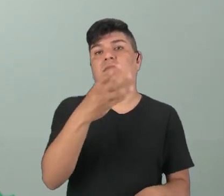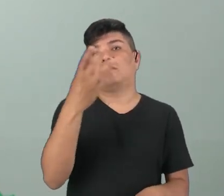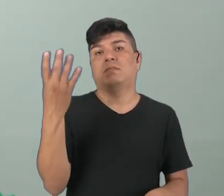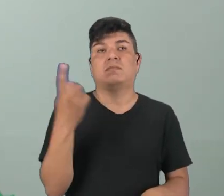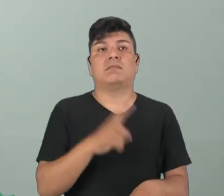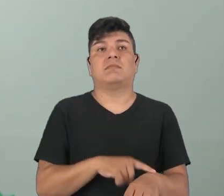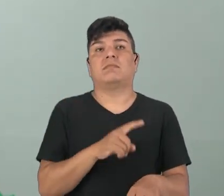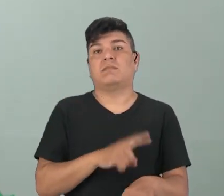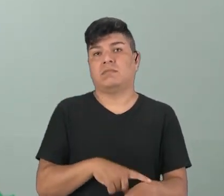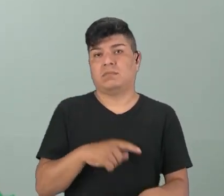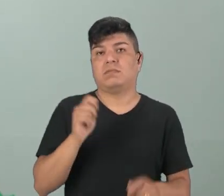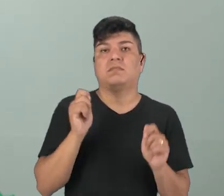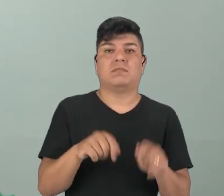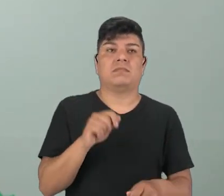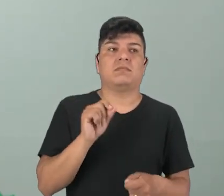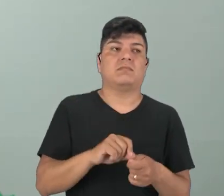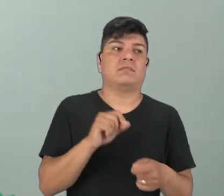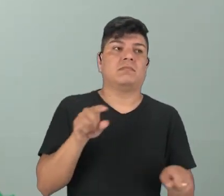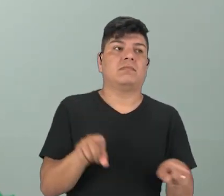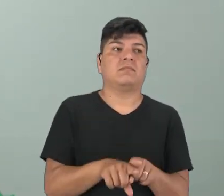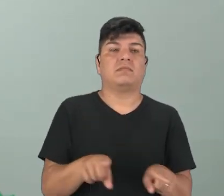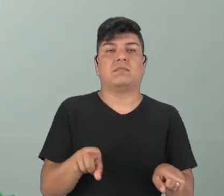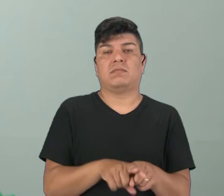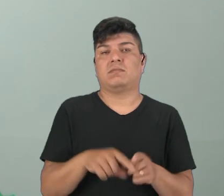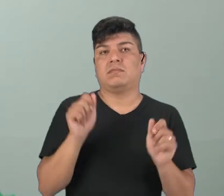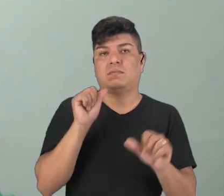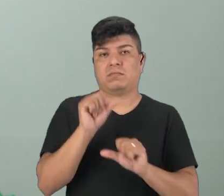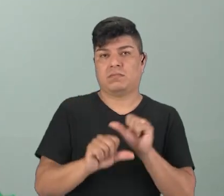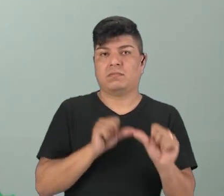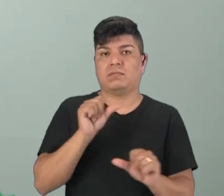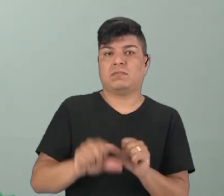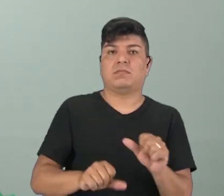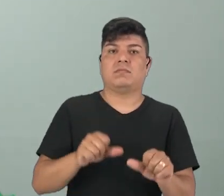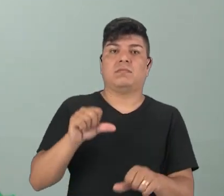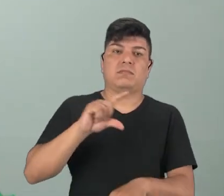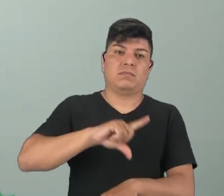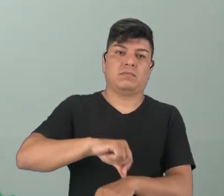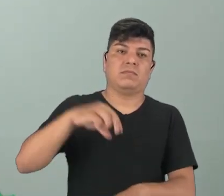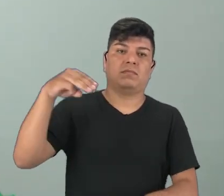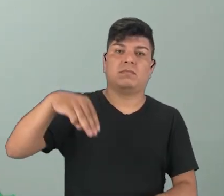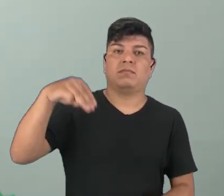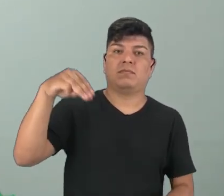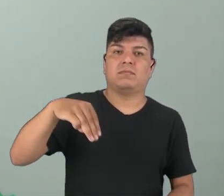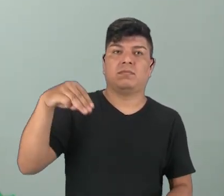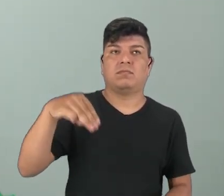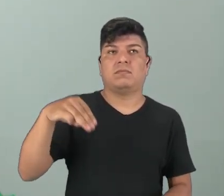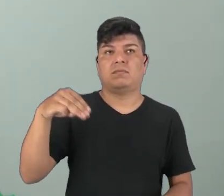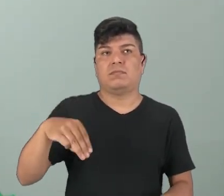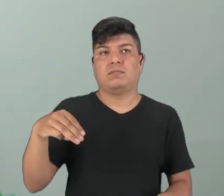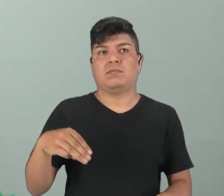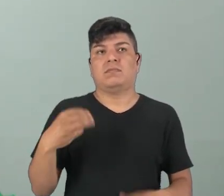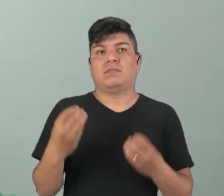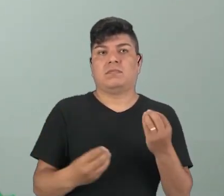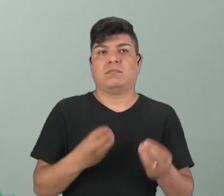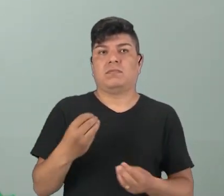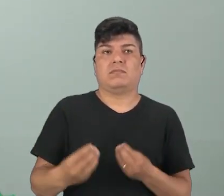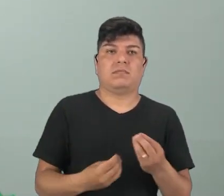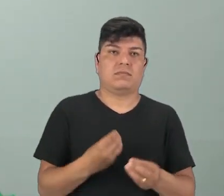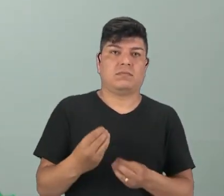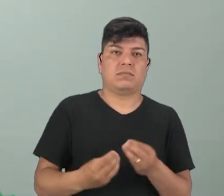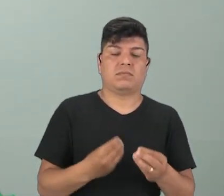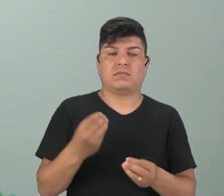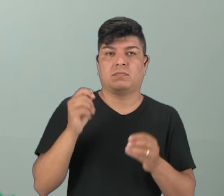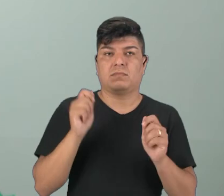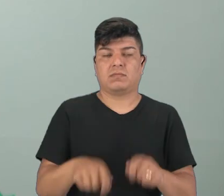quantas horas? Eu também posso fazer isso. Posso transformar horas em minutos, né? Essas são as formas que